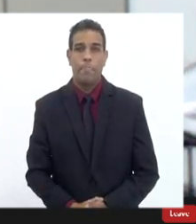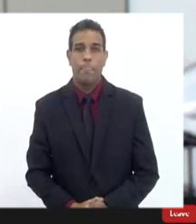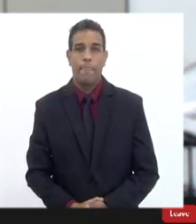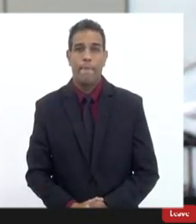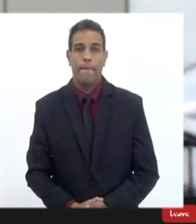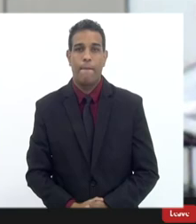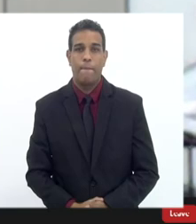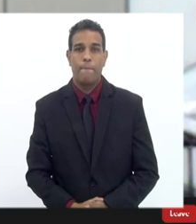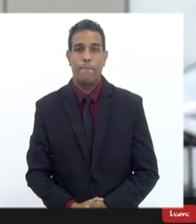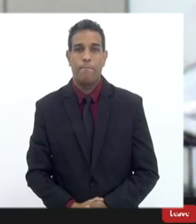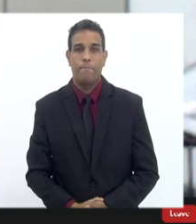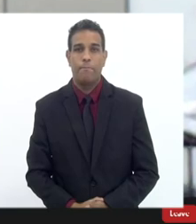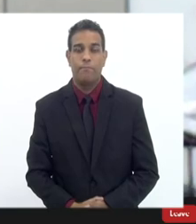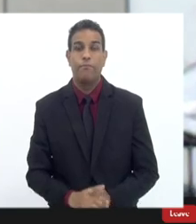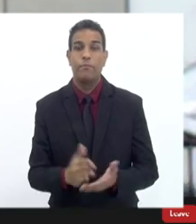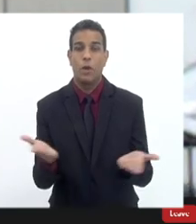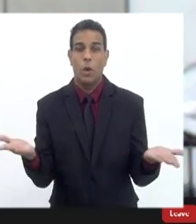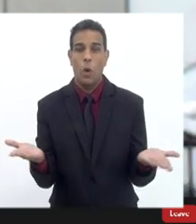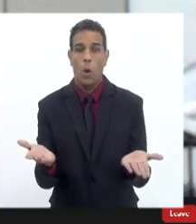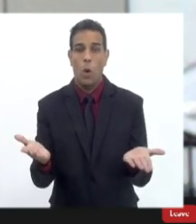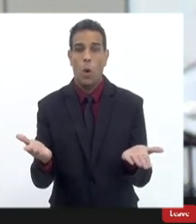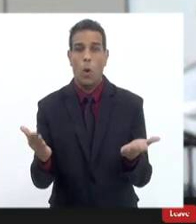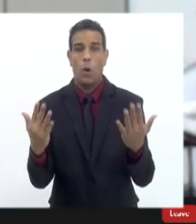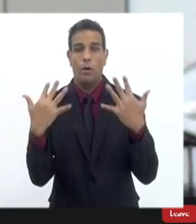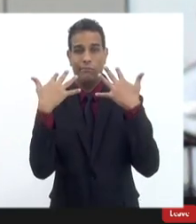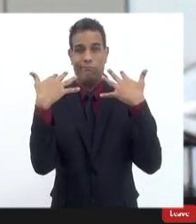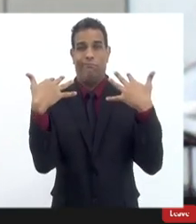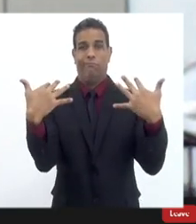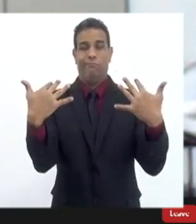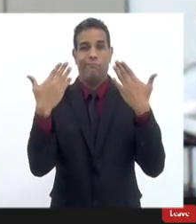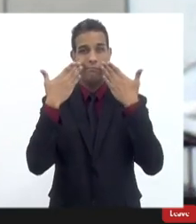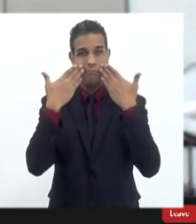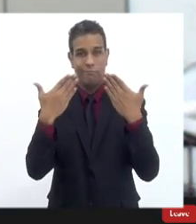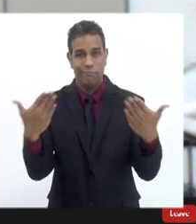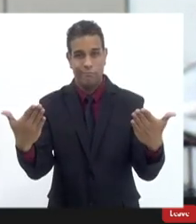Bom, damos início à nossa audiência pública.